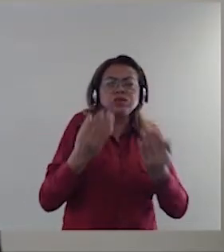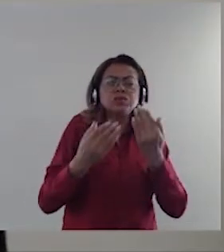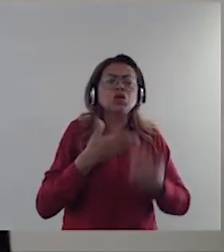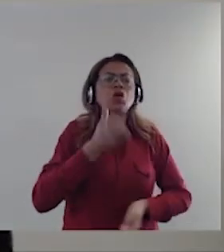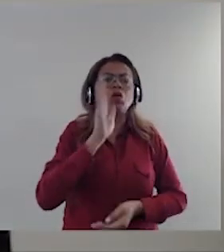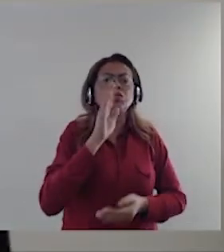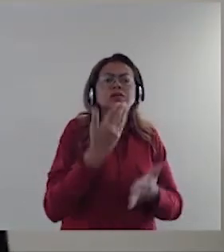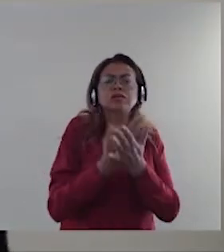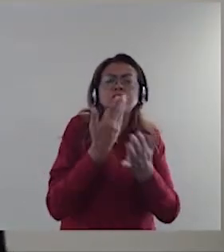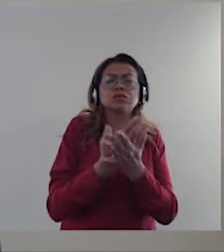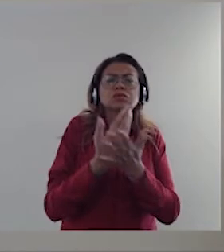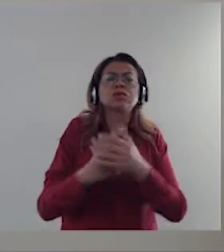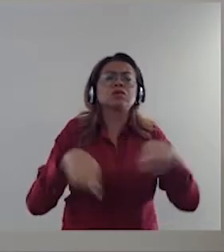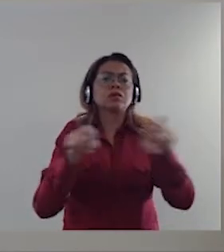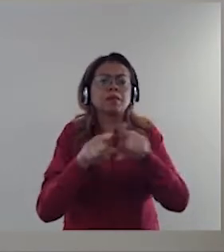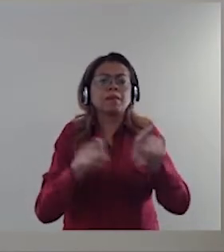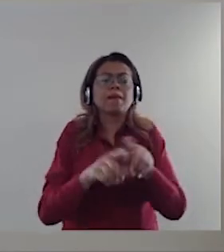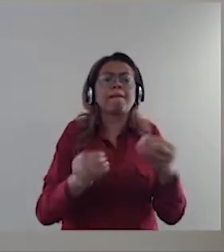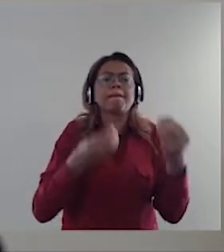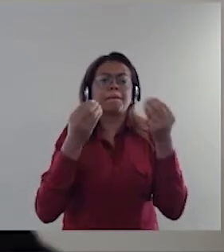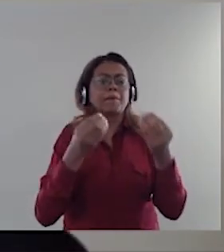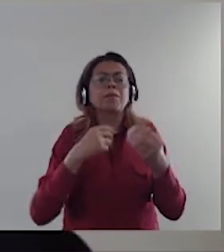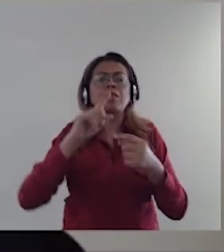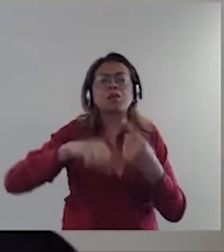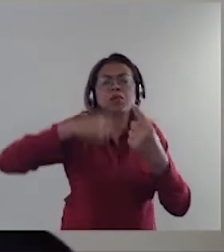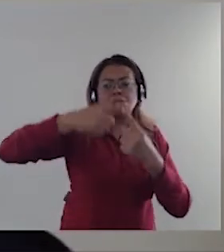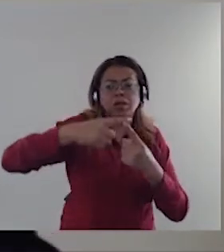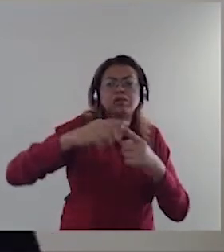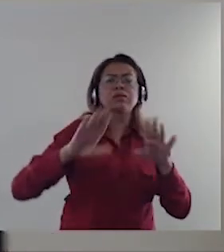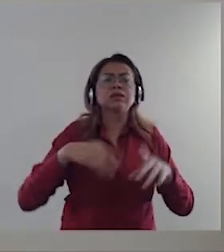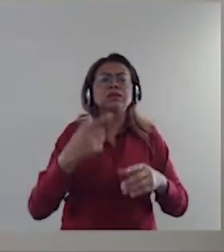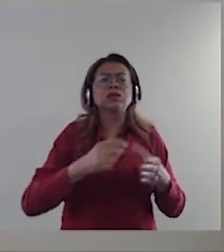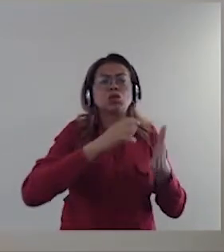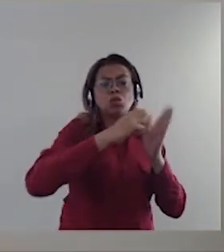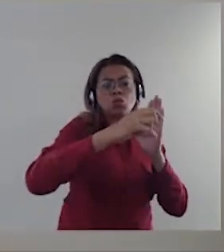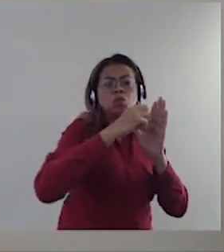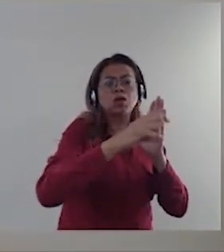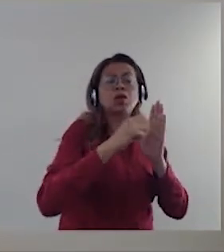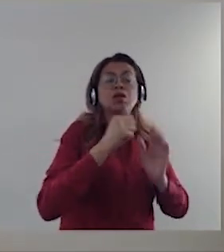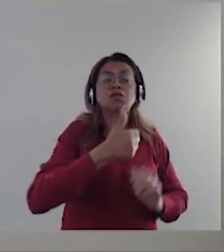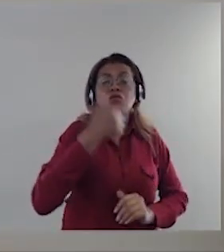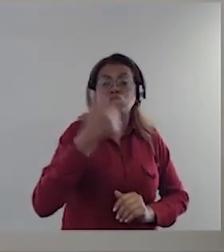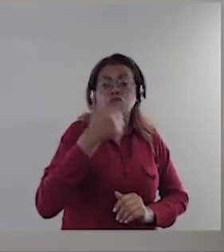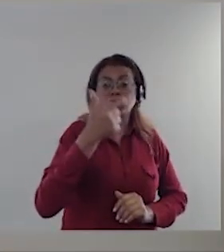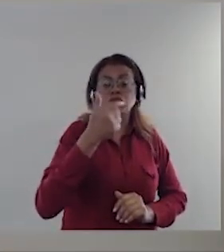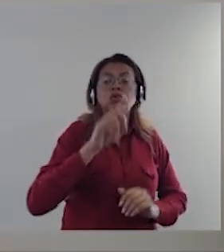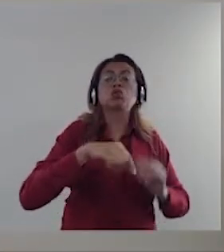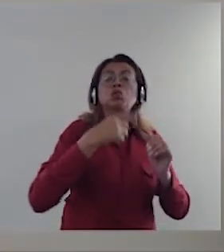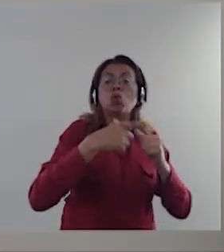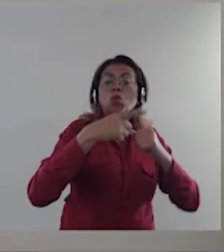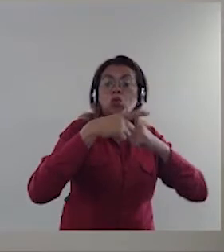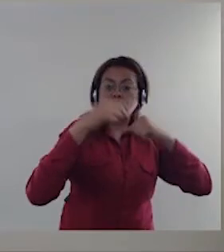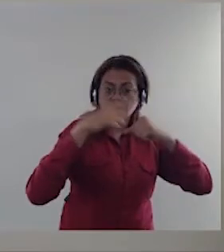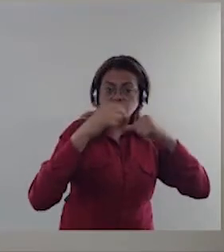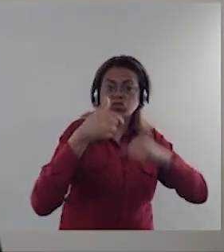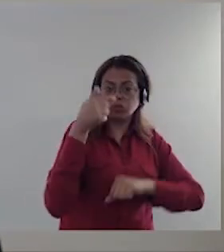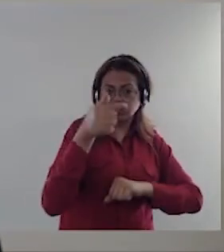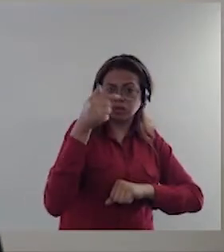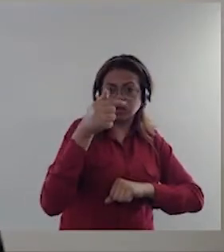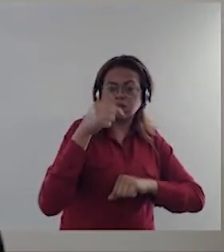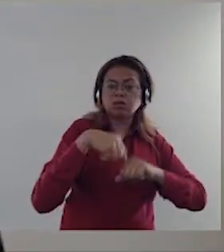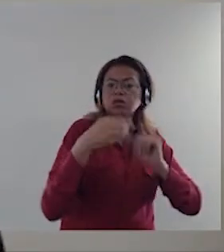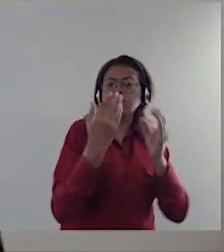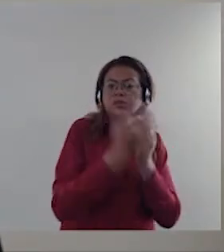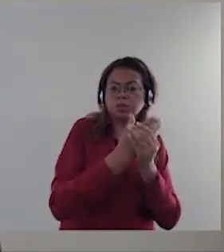a estudar também essa repercussão. E mais, no parágrafo 2º do projeto, aliás, no artigo 7º do projeto,